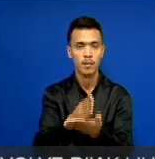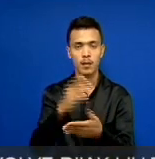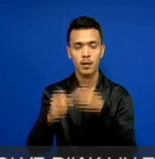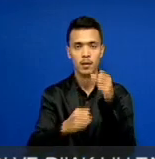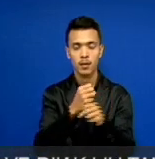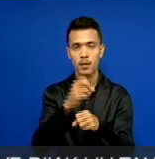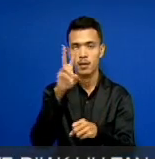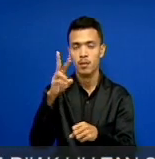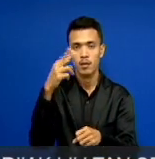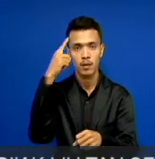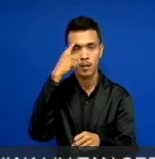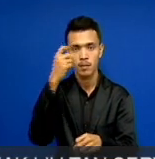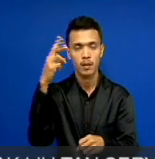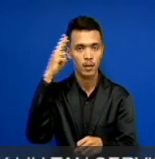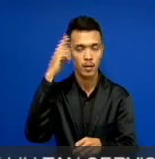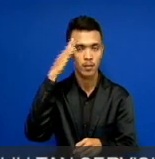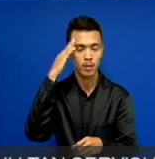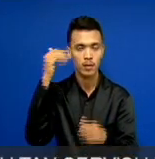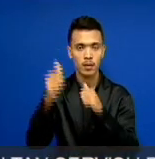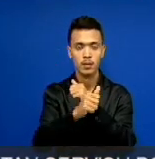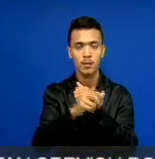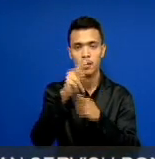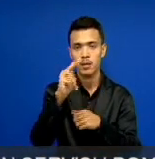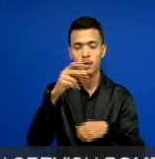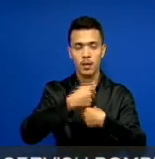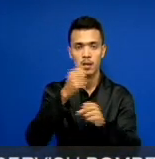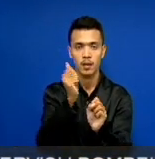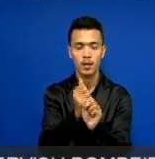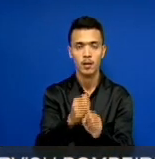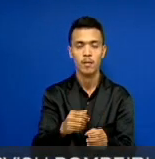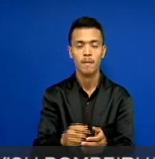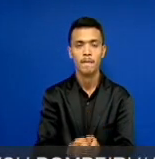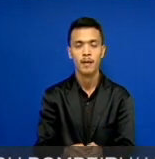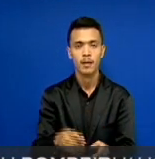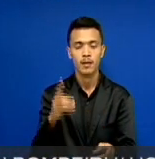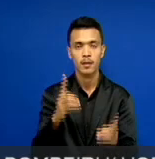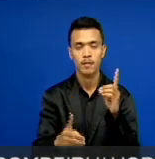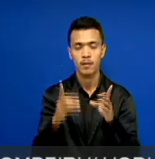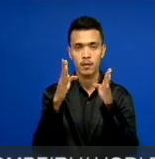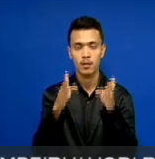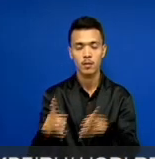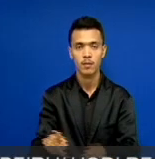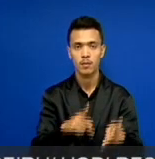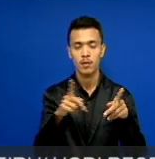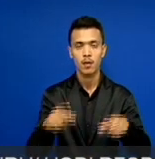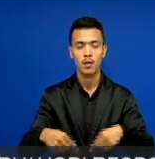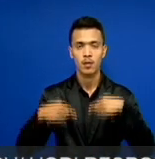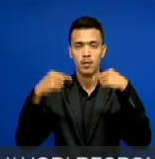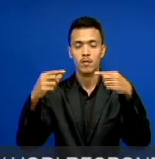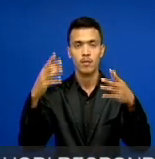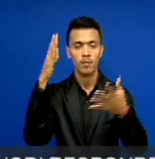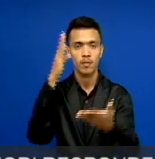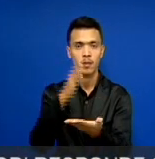reconhece acto nebe ni comete. Mas be parte defensor público russo ba tribunal. Ato aplica pena suspensão ba ni